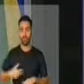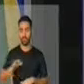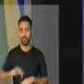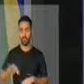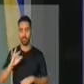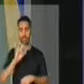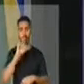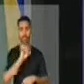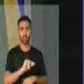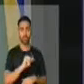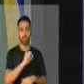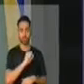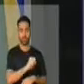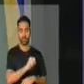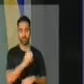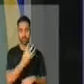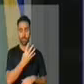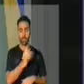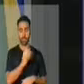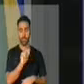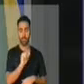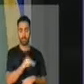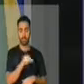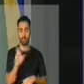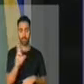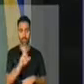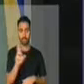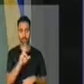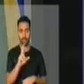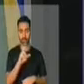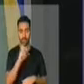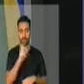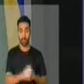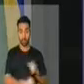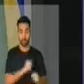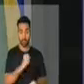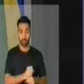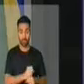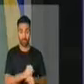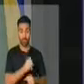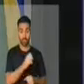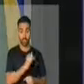um valor de R$ 840 mil por ano,